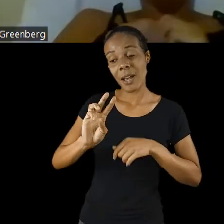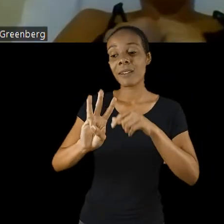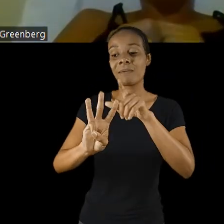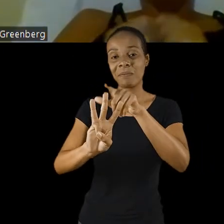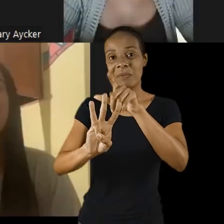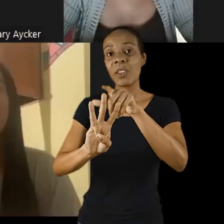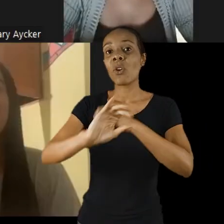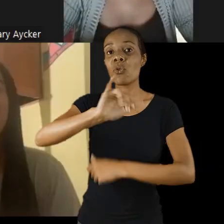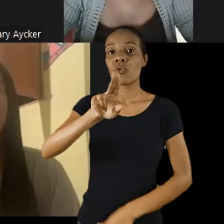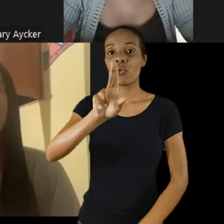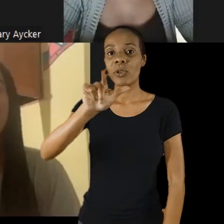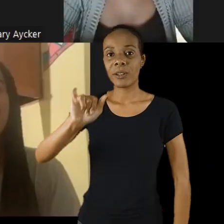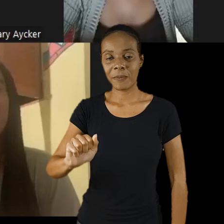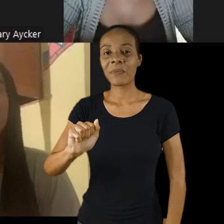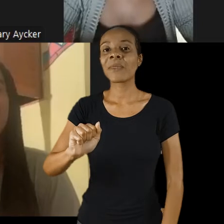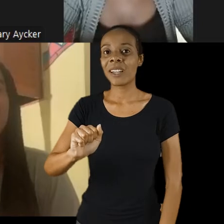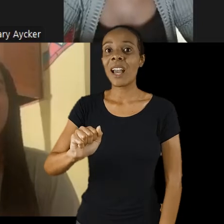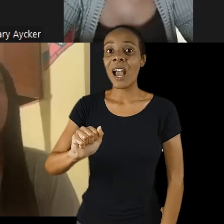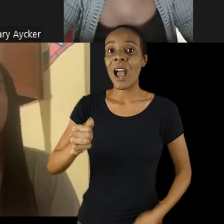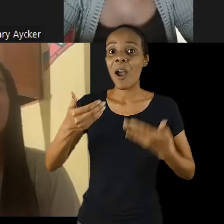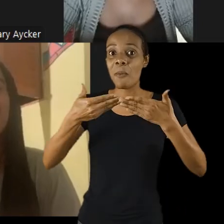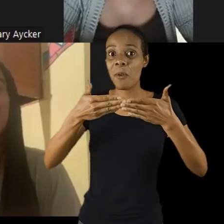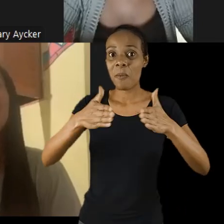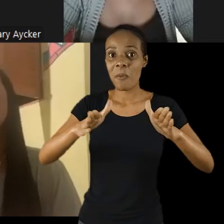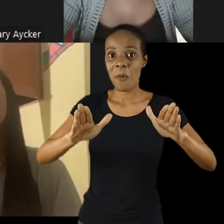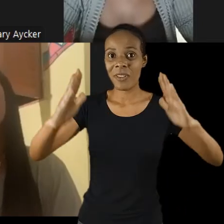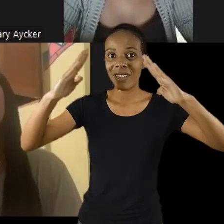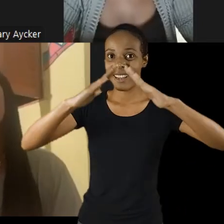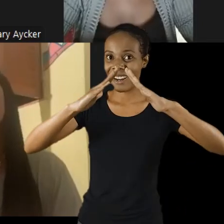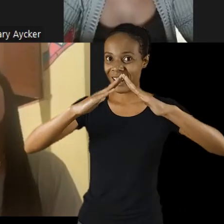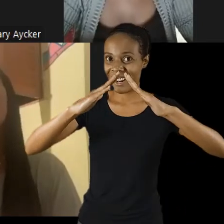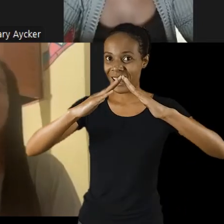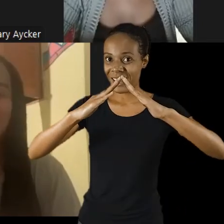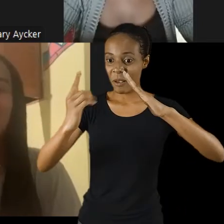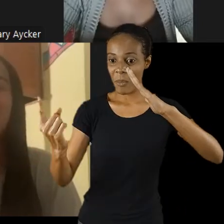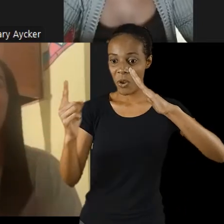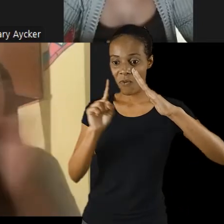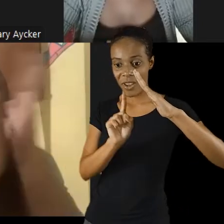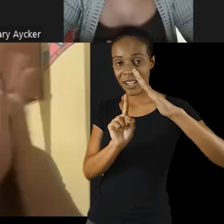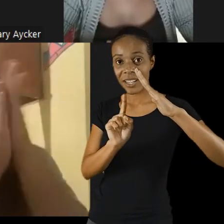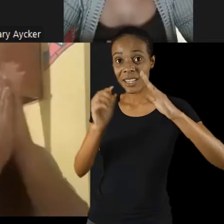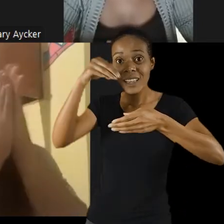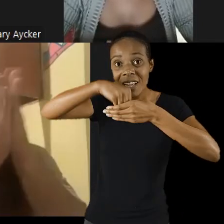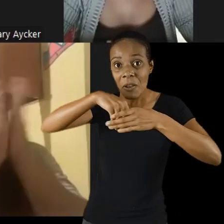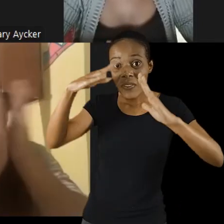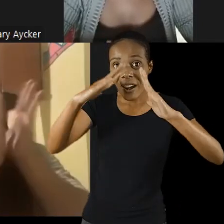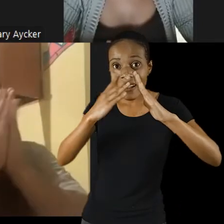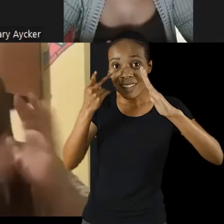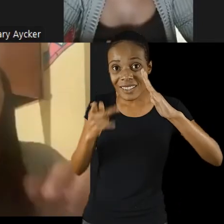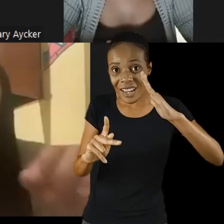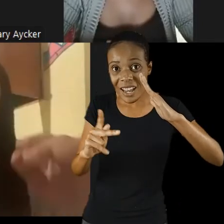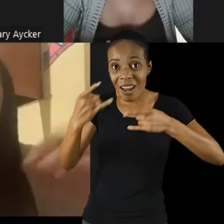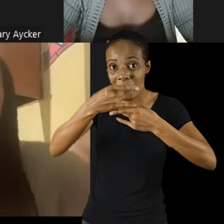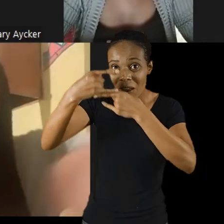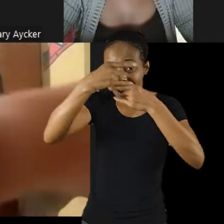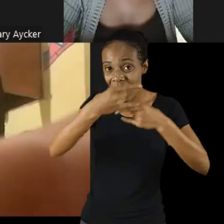porta da casa para eu poder fazer a live aqui dentro. Quanto que isso é significativo. Vem cá, amor. Olha que só esse carinha aqui.